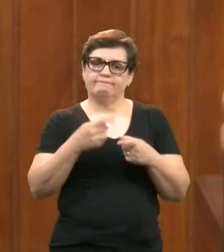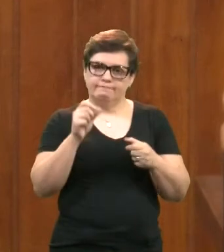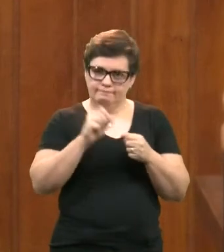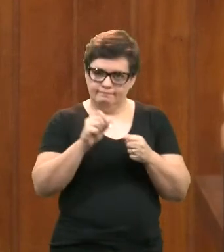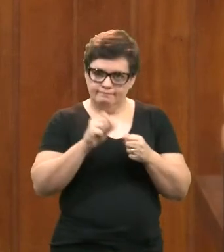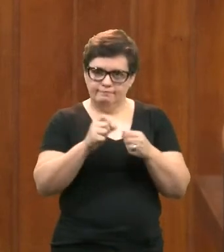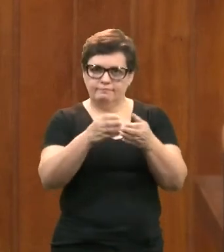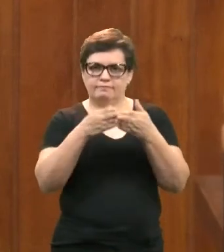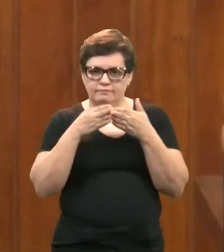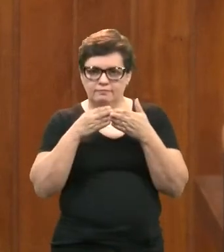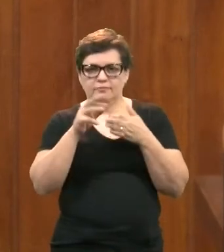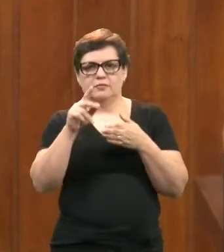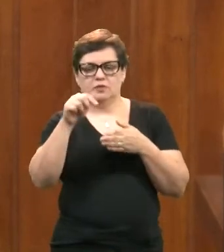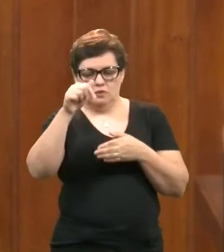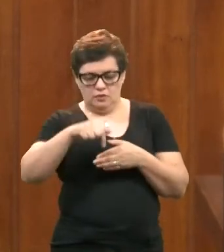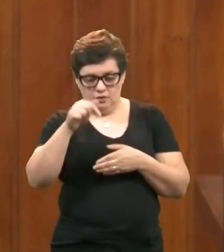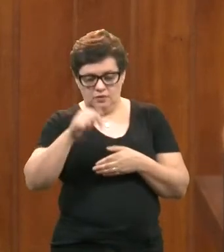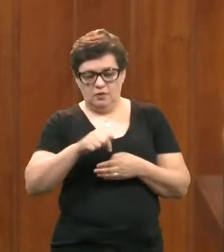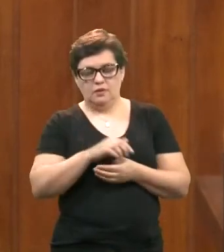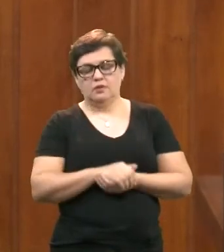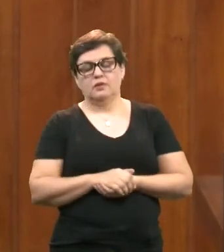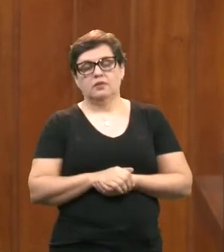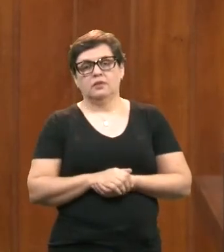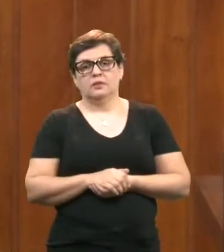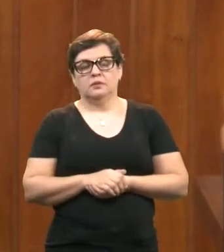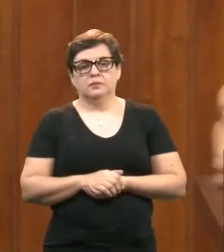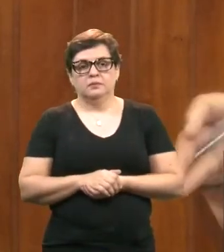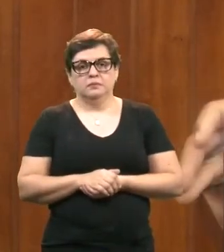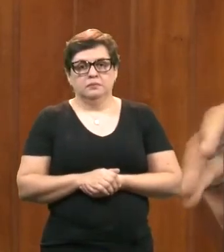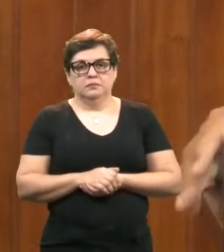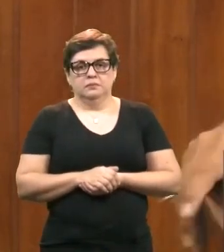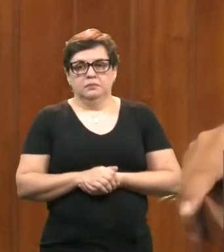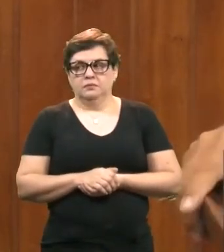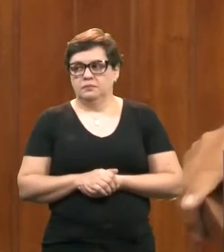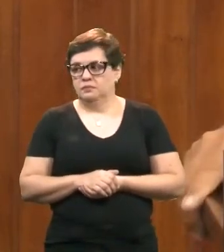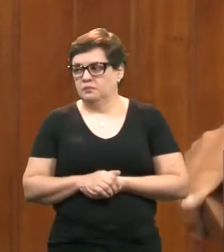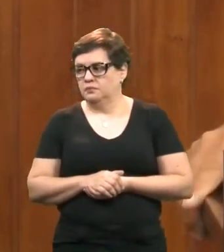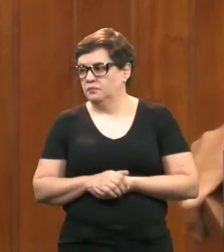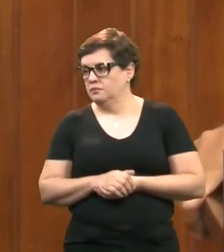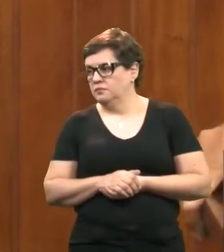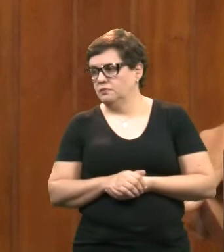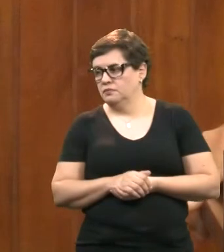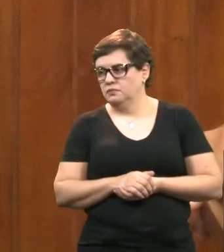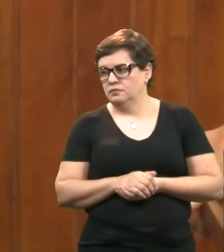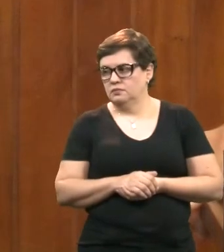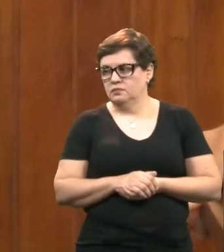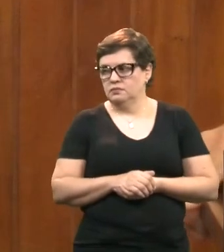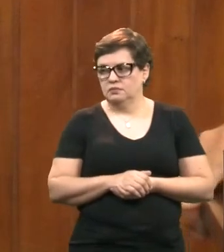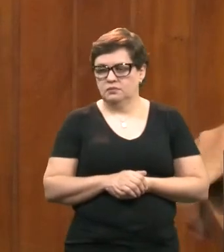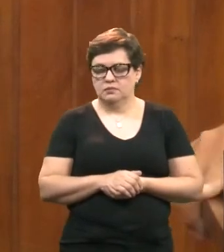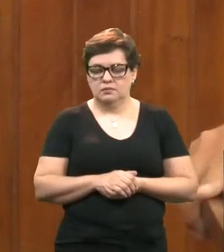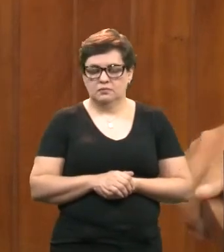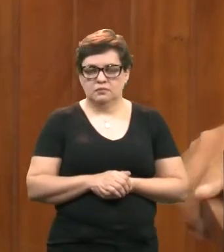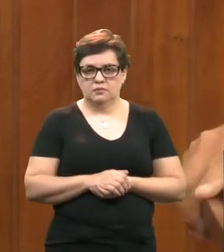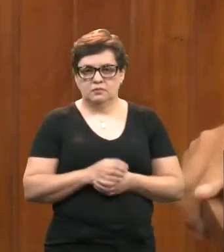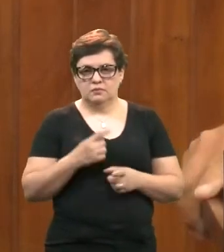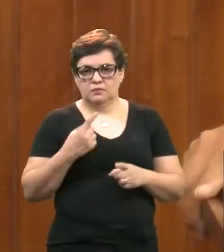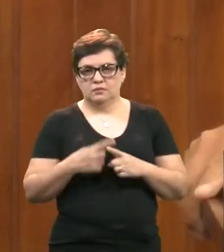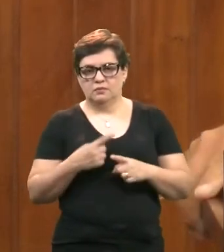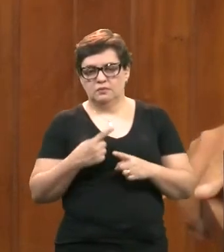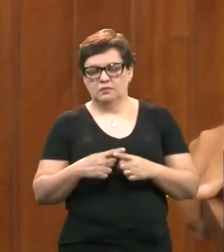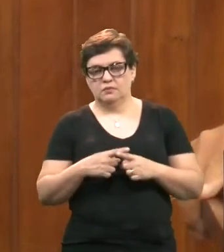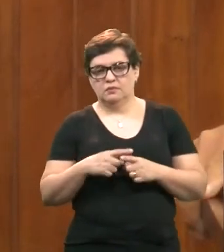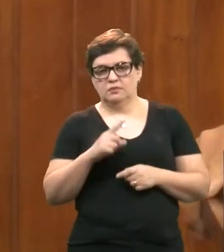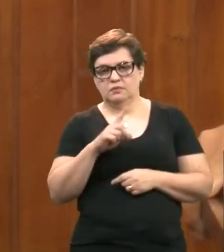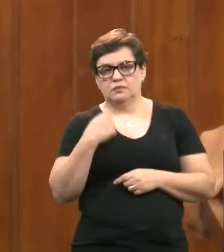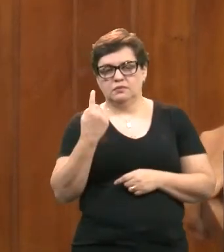aqui o requerimento pedindo a instalação dessa academia, como eu falei aqui na Praça Rosalvo Manuel dos Santos, porque a